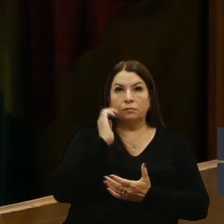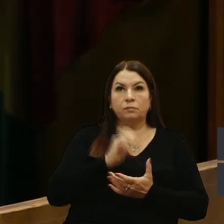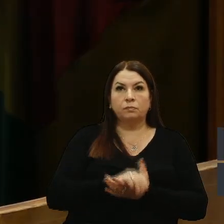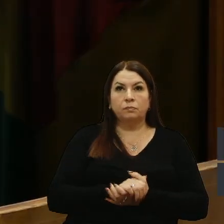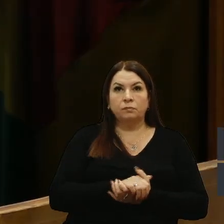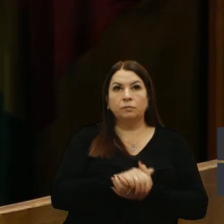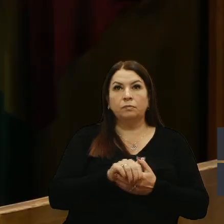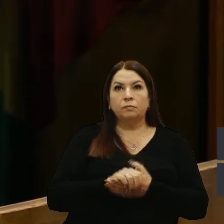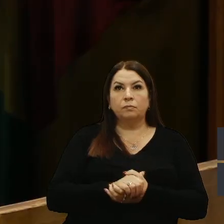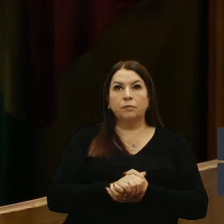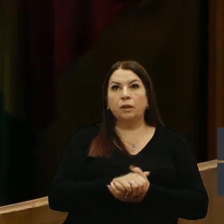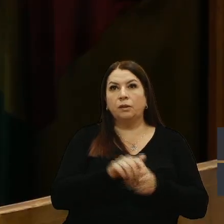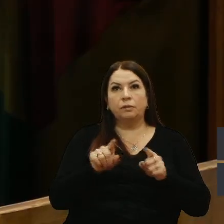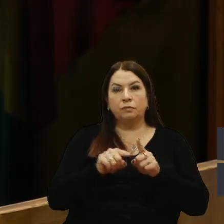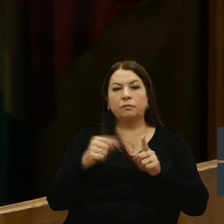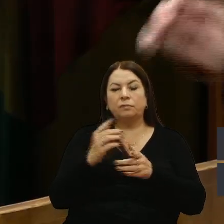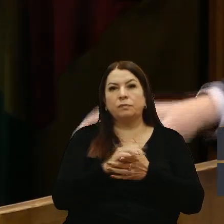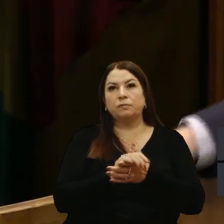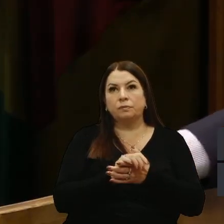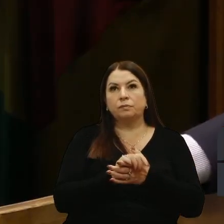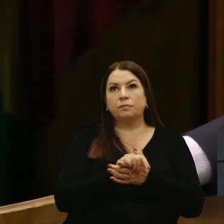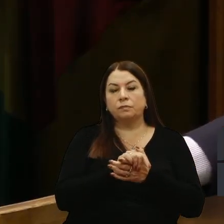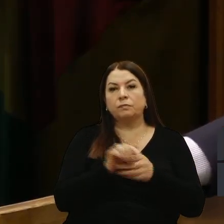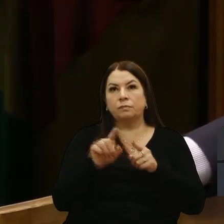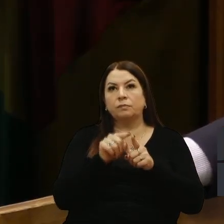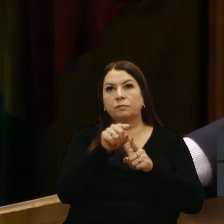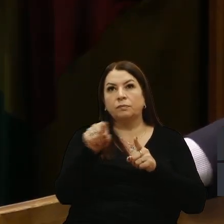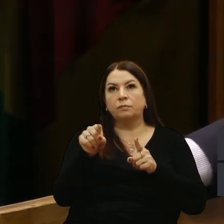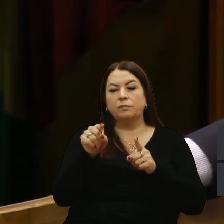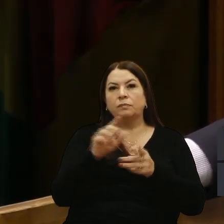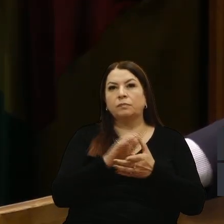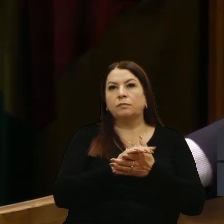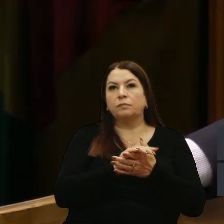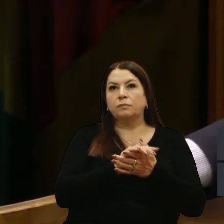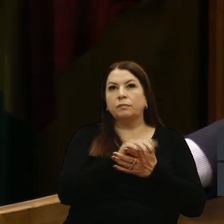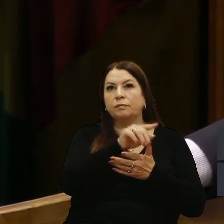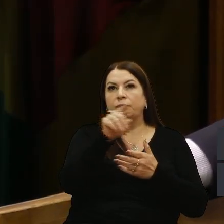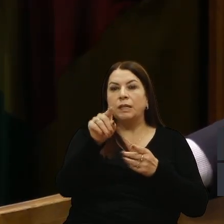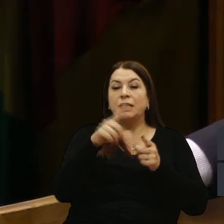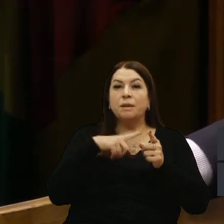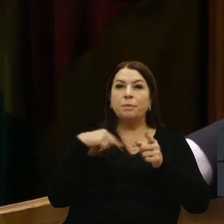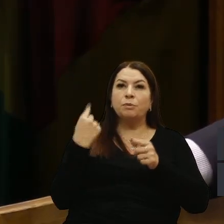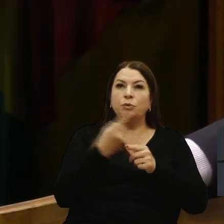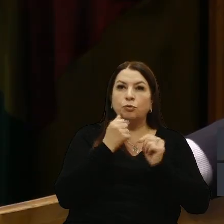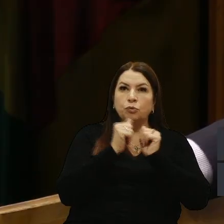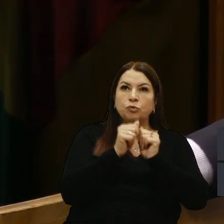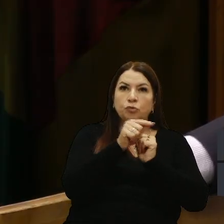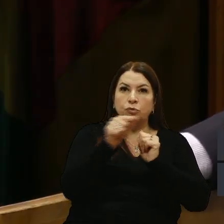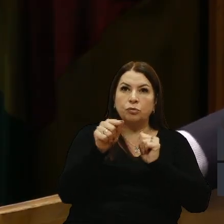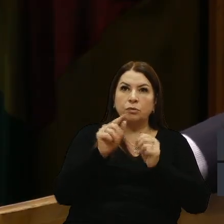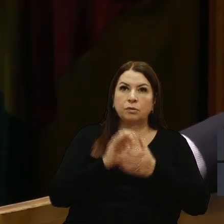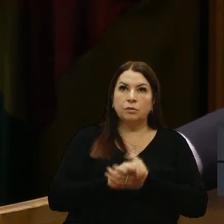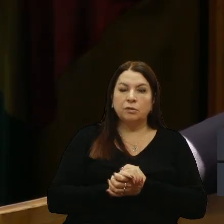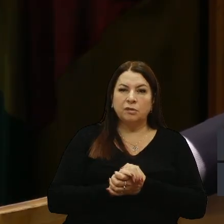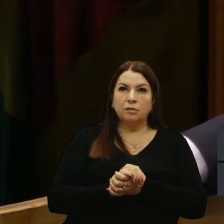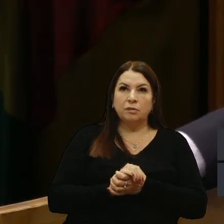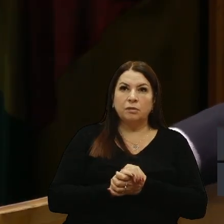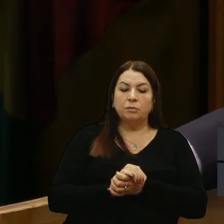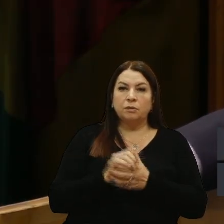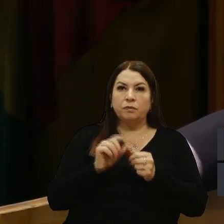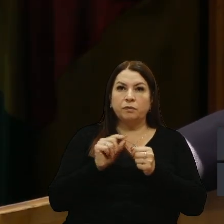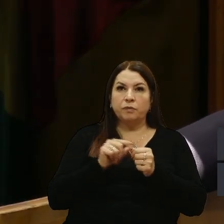pudessem também abrir uma frente parlamentar como essa, para que nós venhamos então